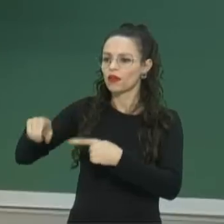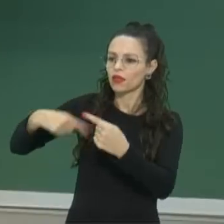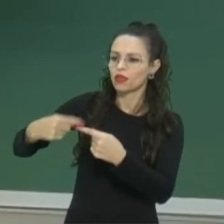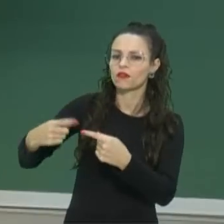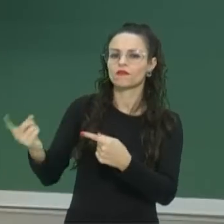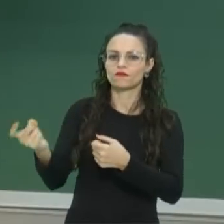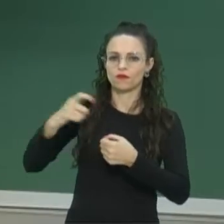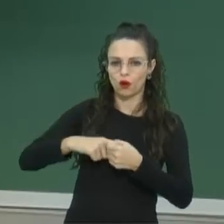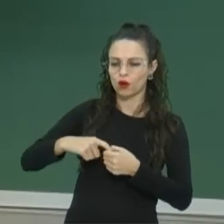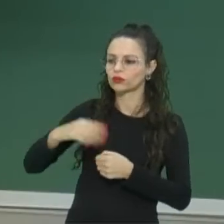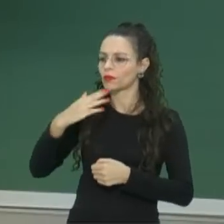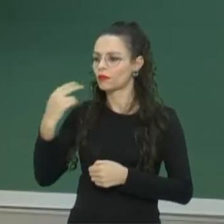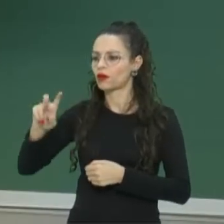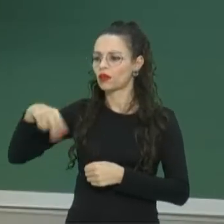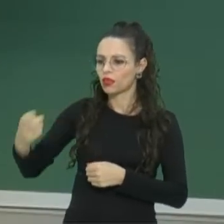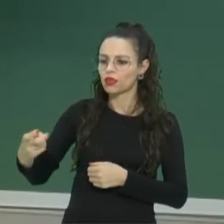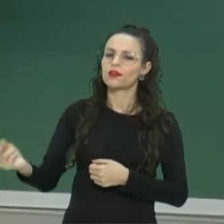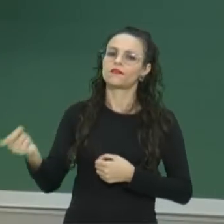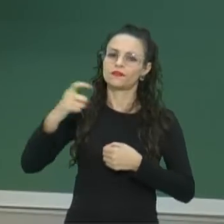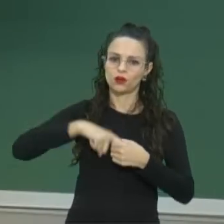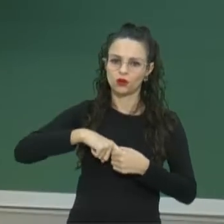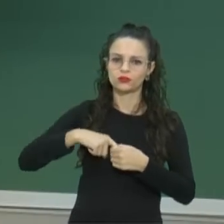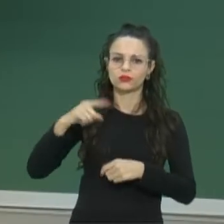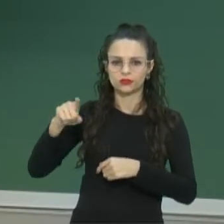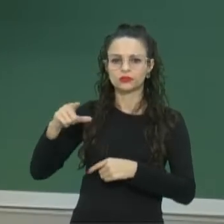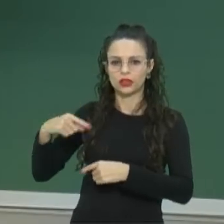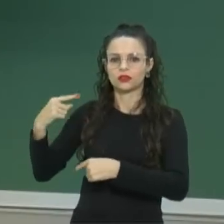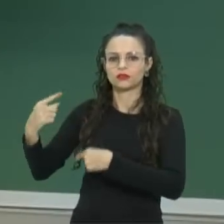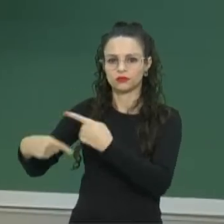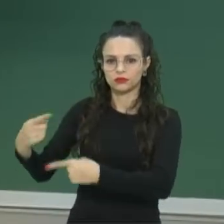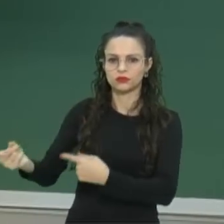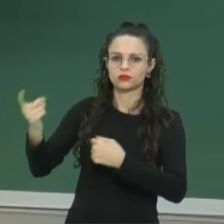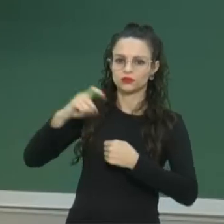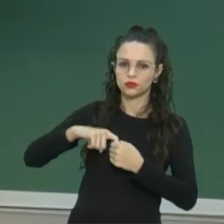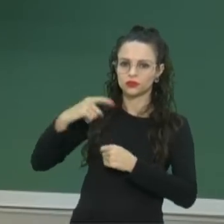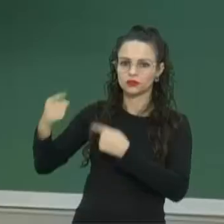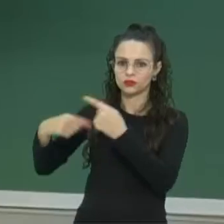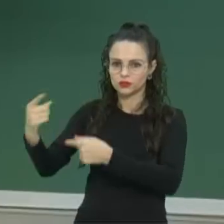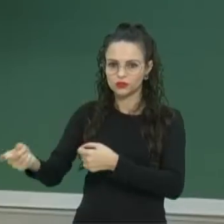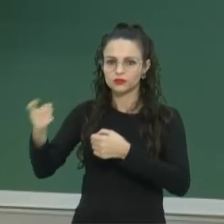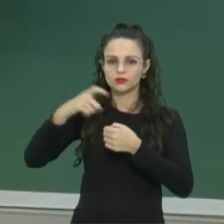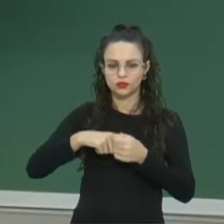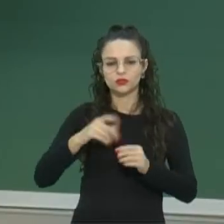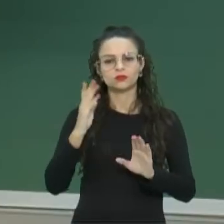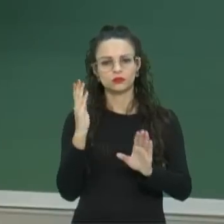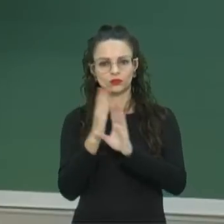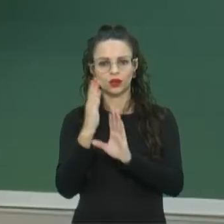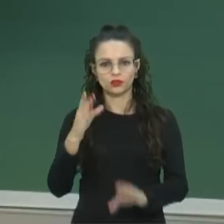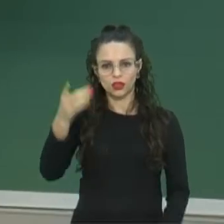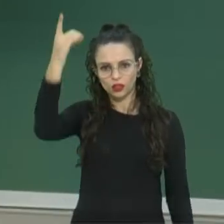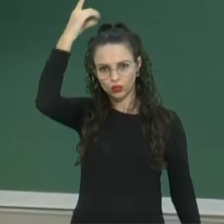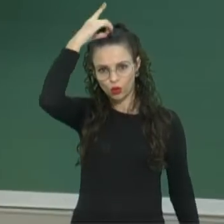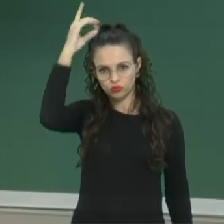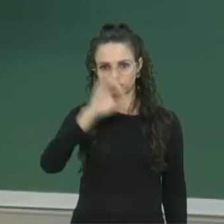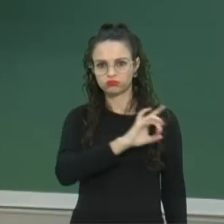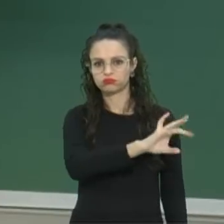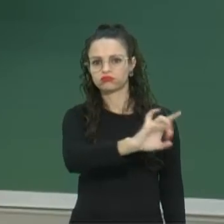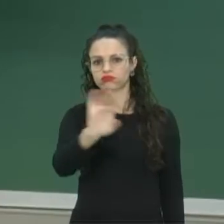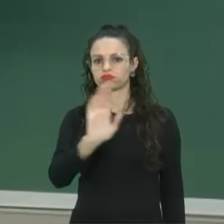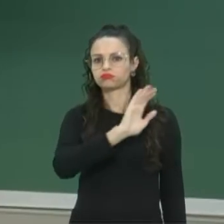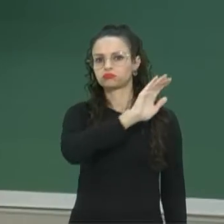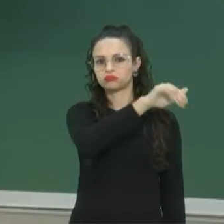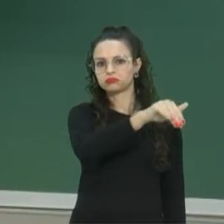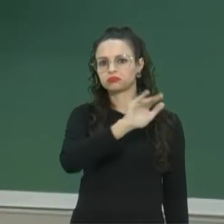Então, acredita-se que há um processo de sucessão devido ao dom que cada um recebe para ser